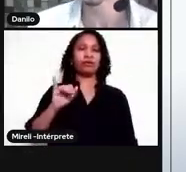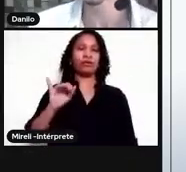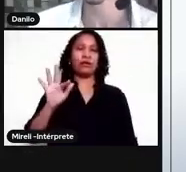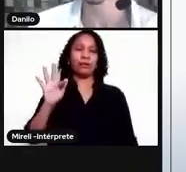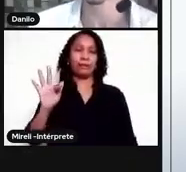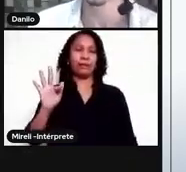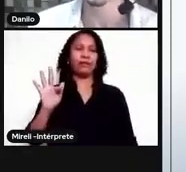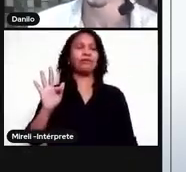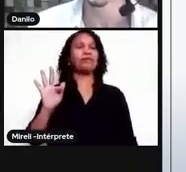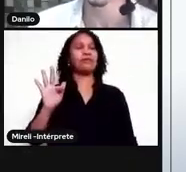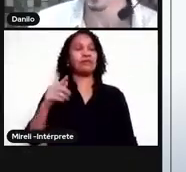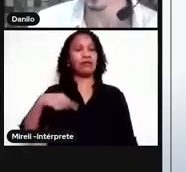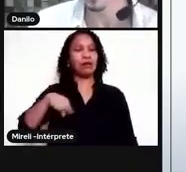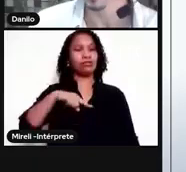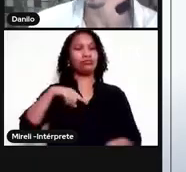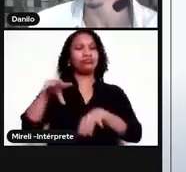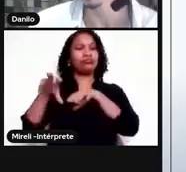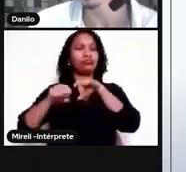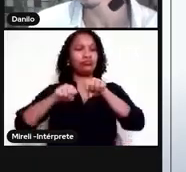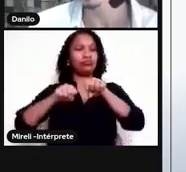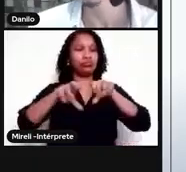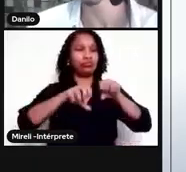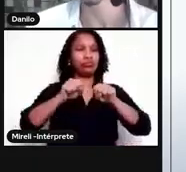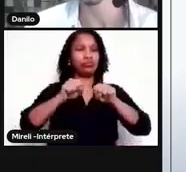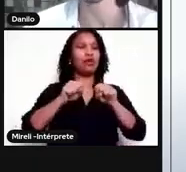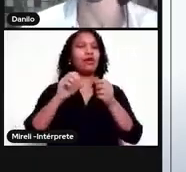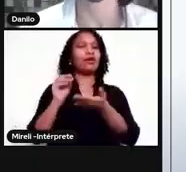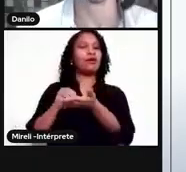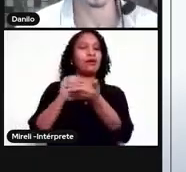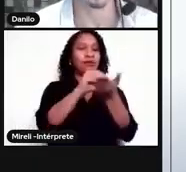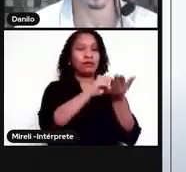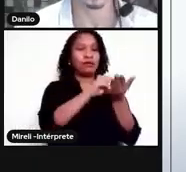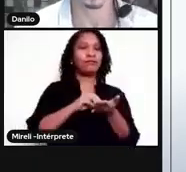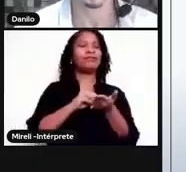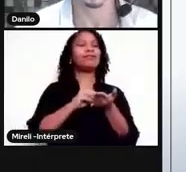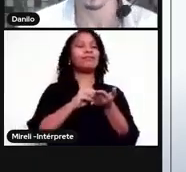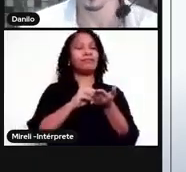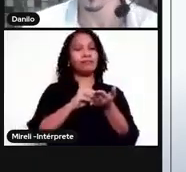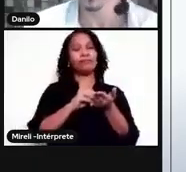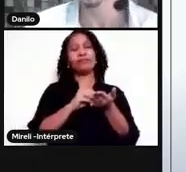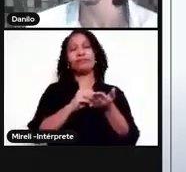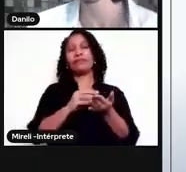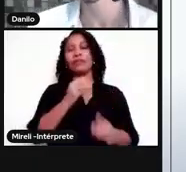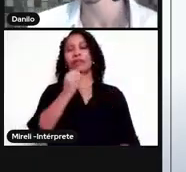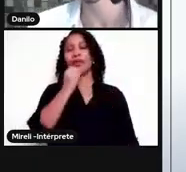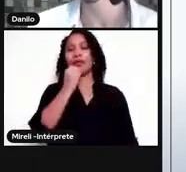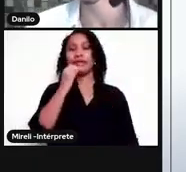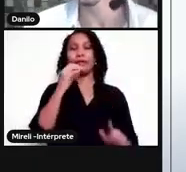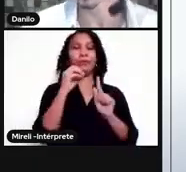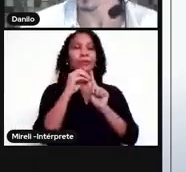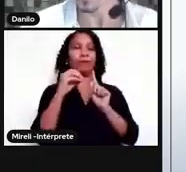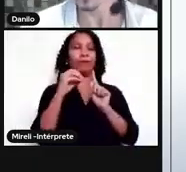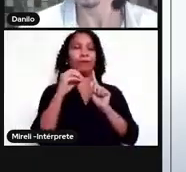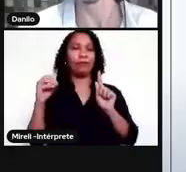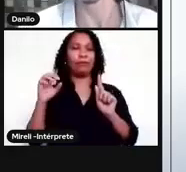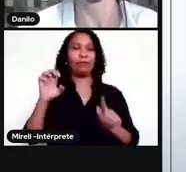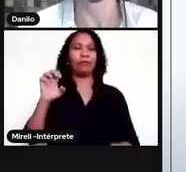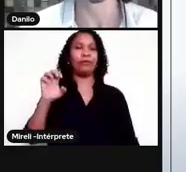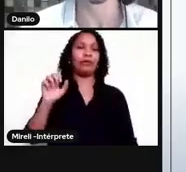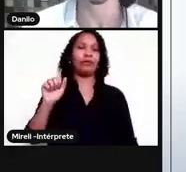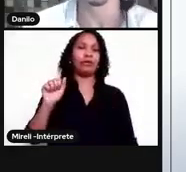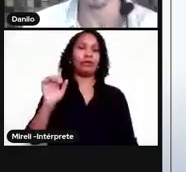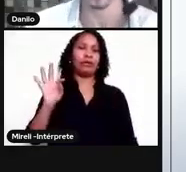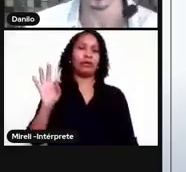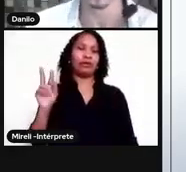feitas buscas das coordenadas ausentes nas planilhas por meio de plataformas como o Google Earth. O Species também